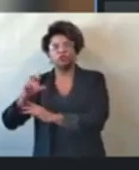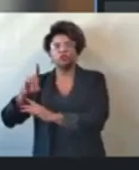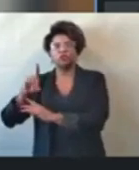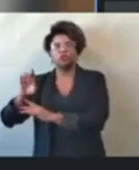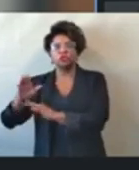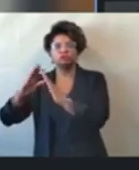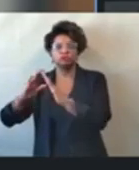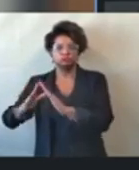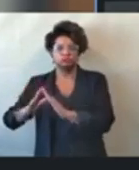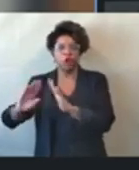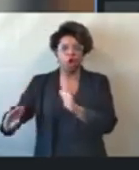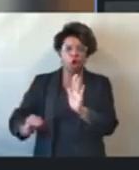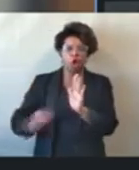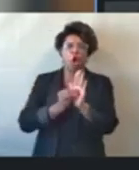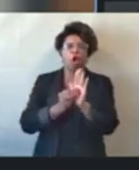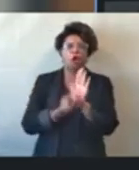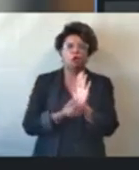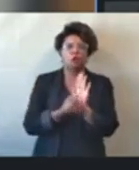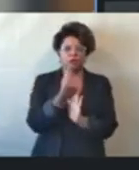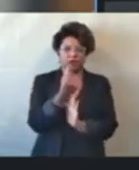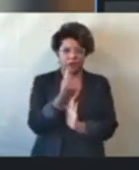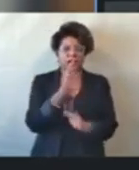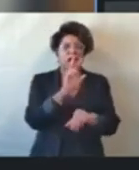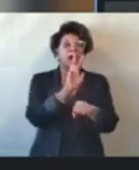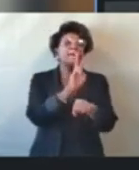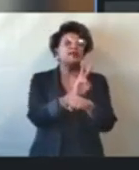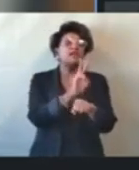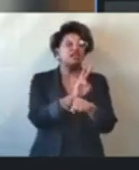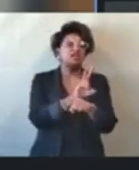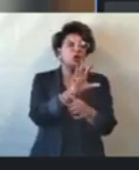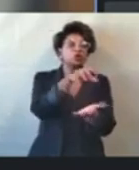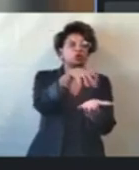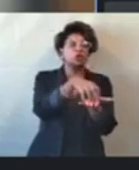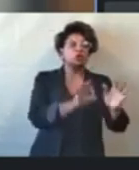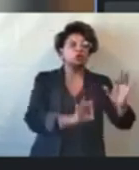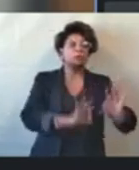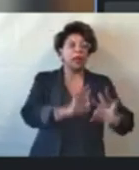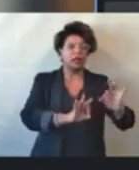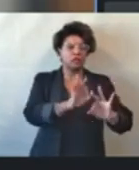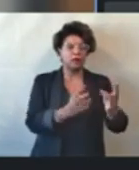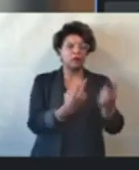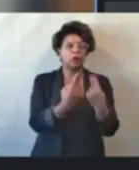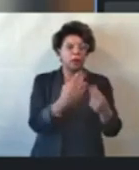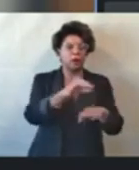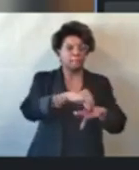né? A previsão que o planejamento urbano nos passou para 2025,